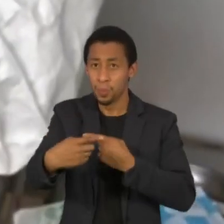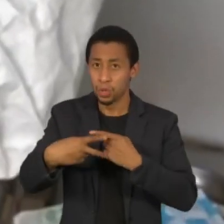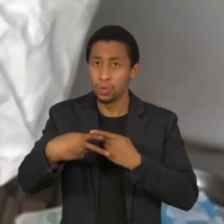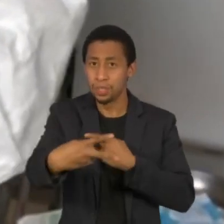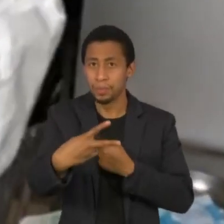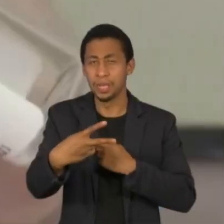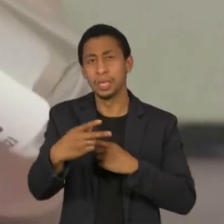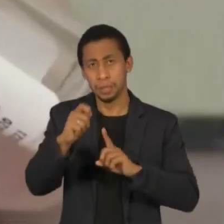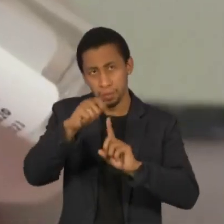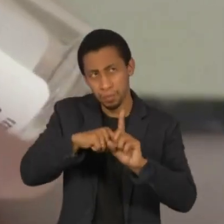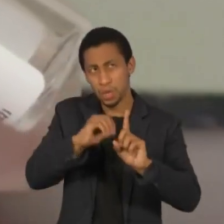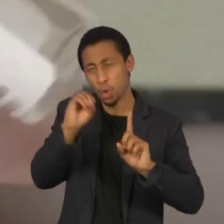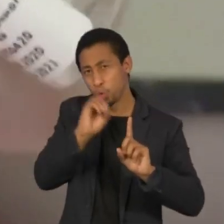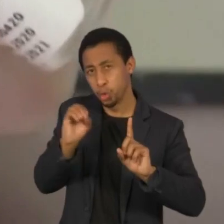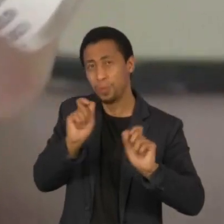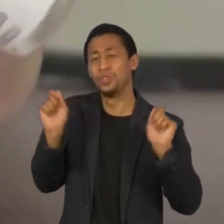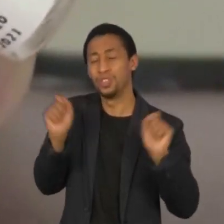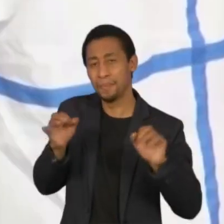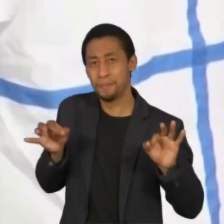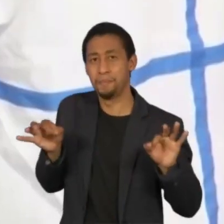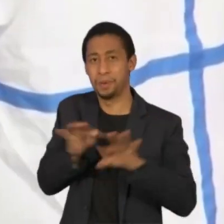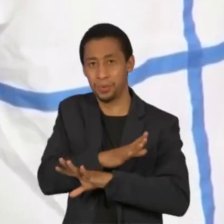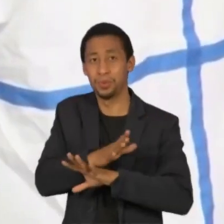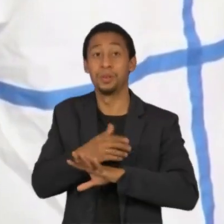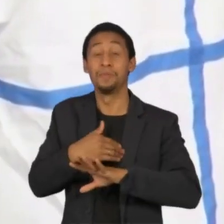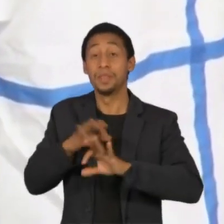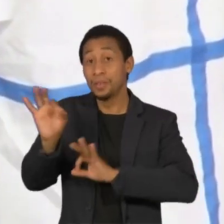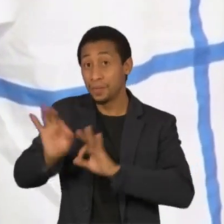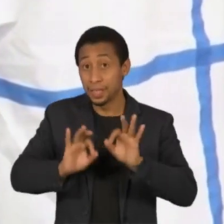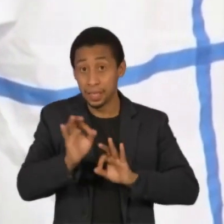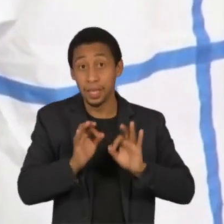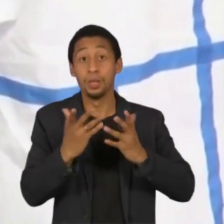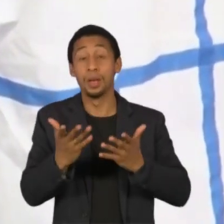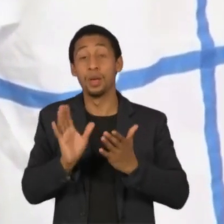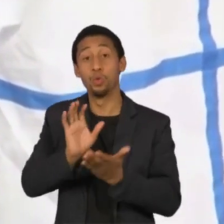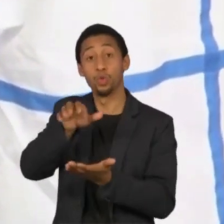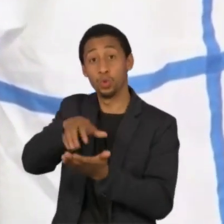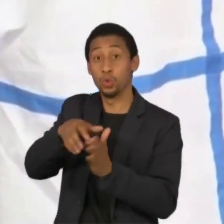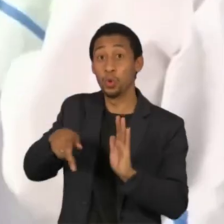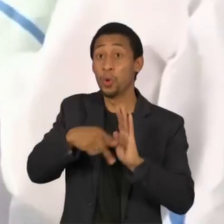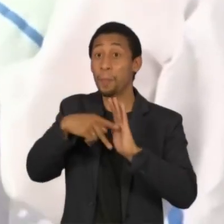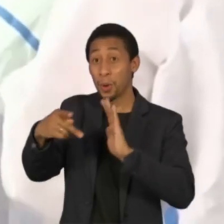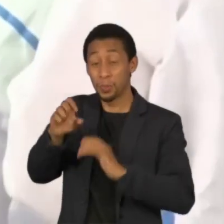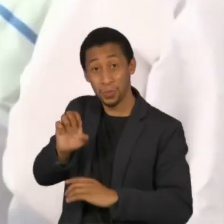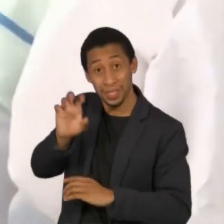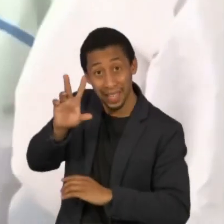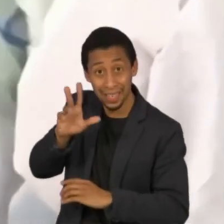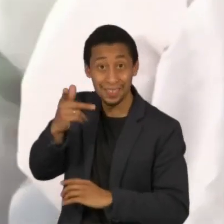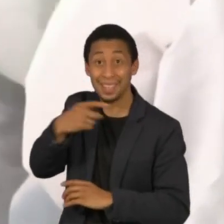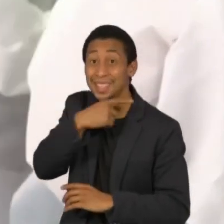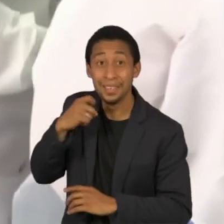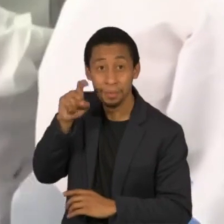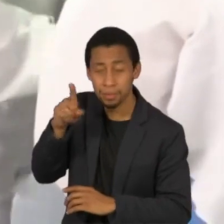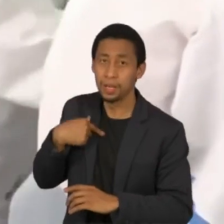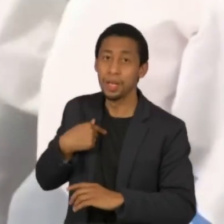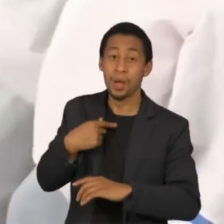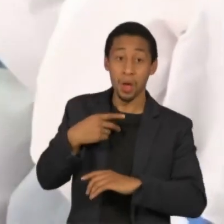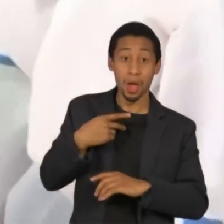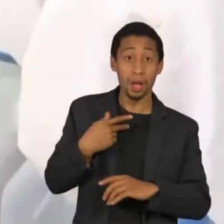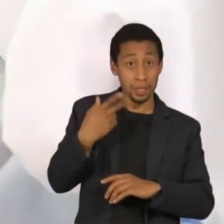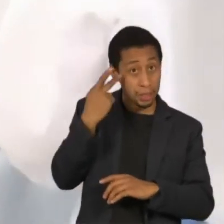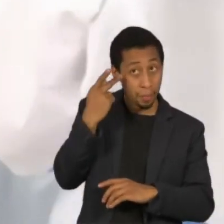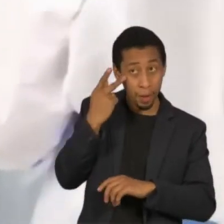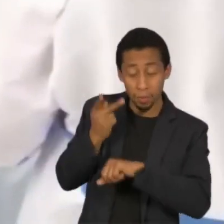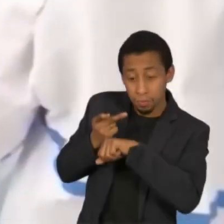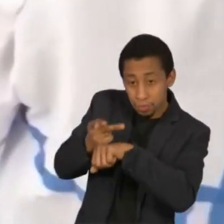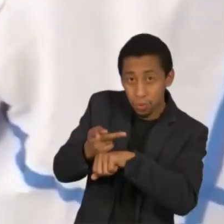para outubro. A substância está sendo desenvolvida pelo Instituto Estatal Gamaleya, que no Brasil procurou os estados de São Paulo e